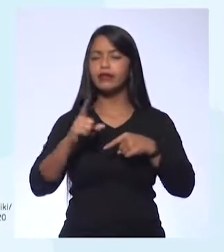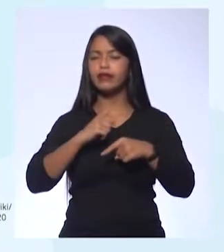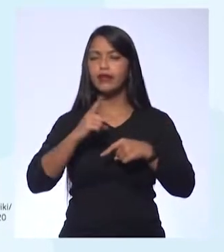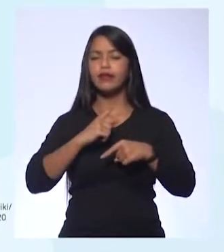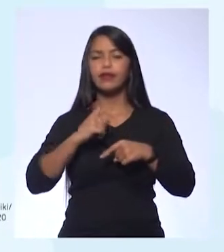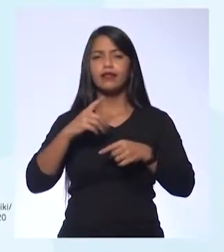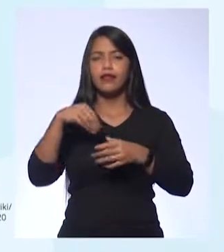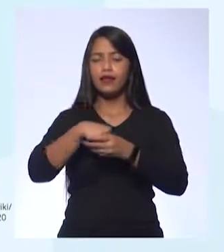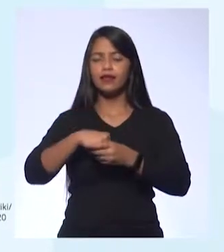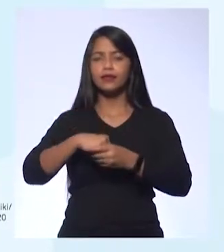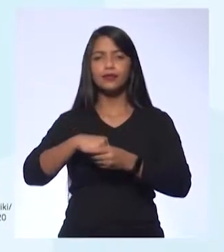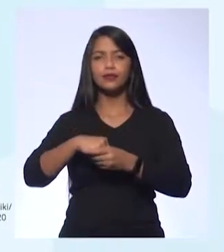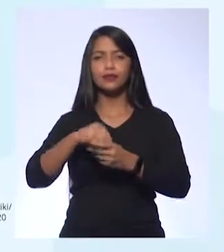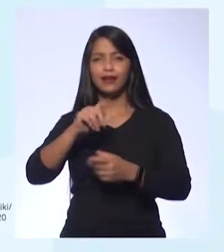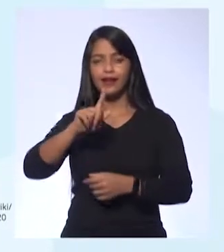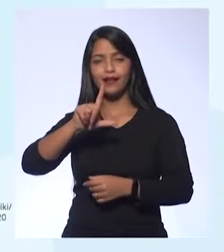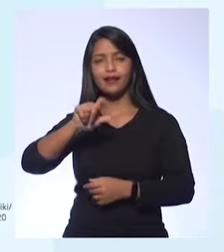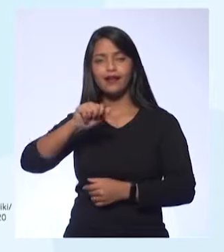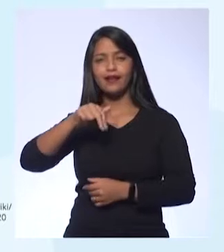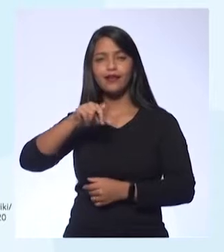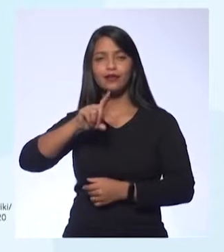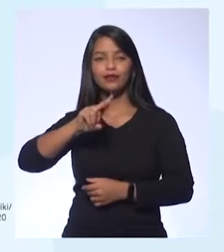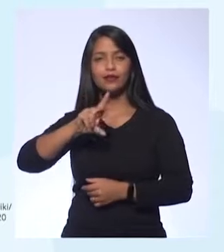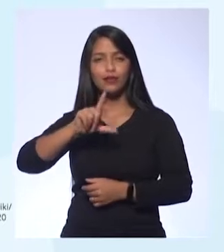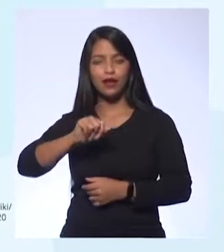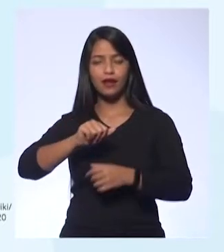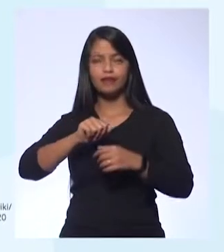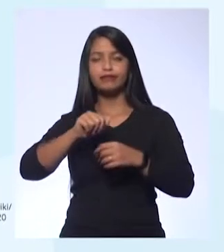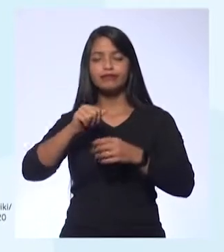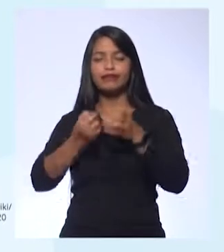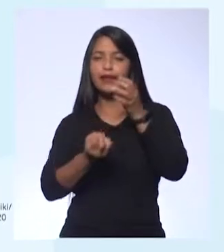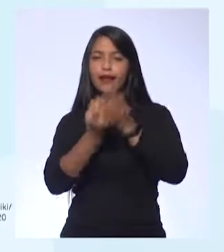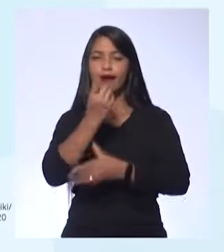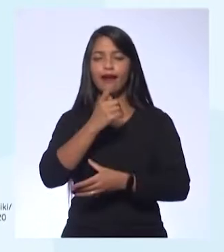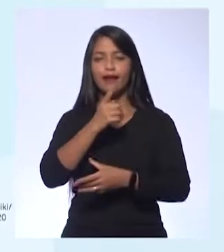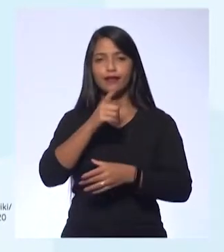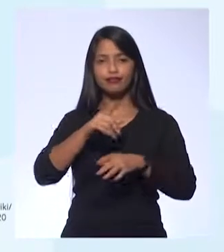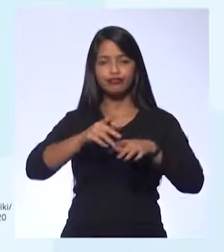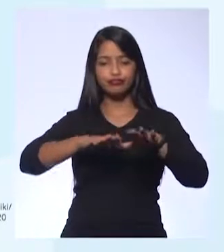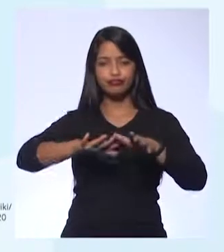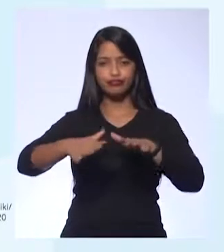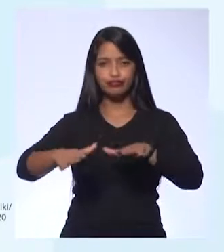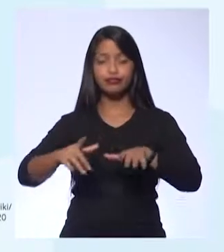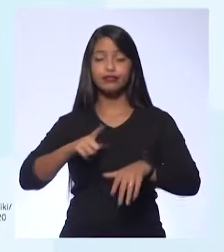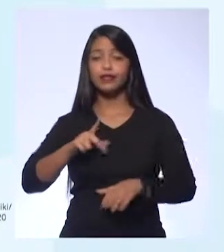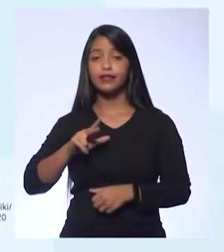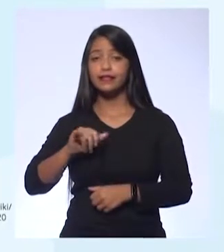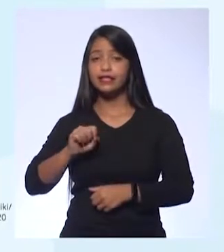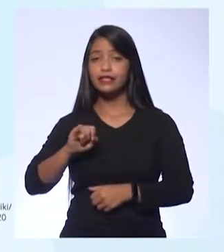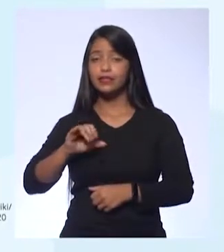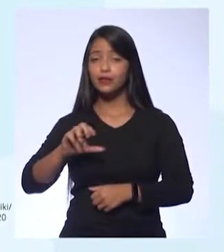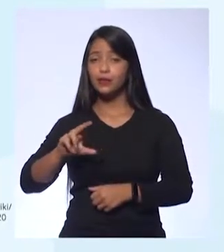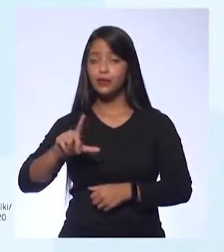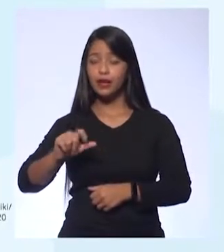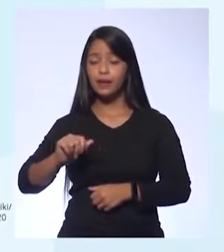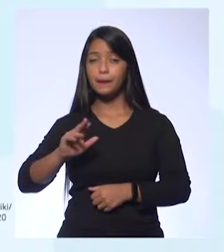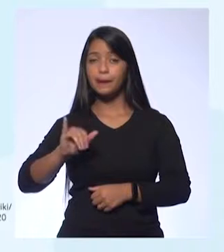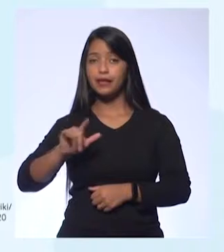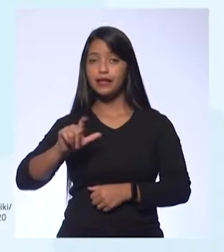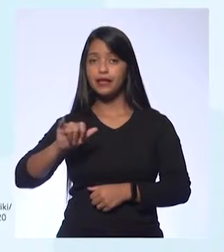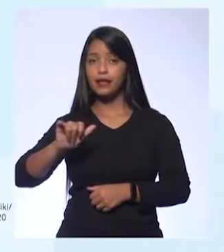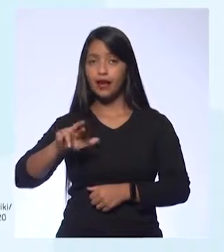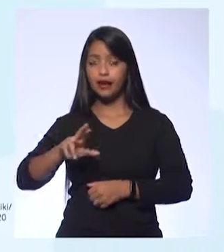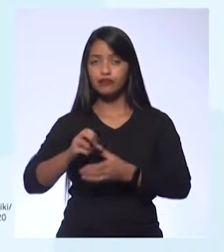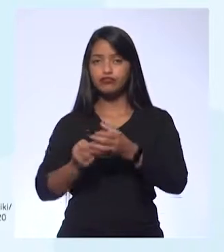liberar um líquido, né? Que é vai ter a vesícula biliar que vai liberar a bile. E essa bile